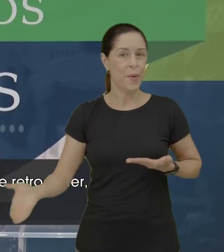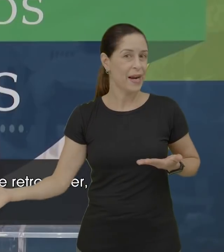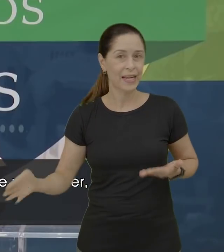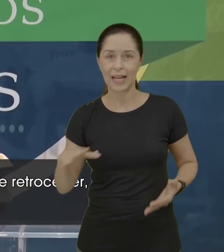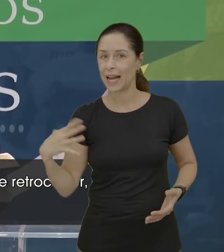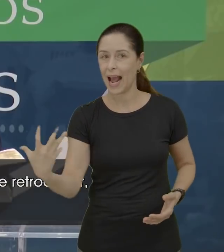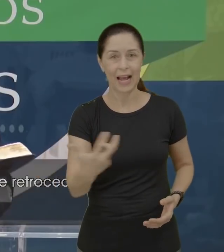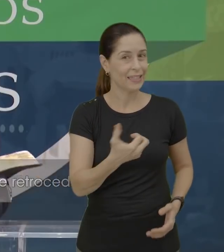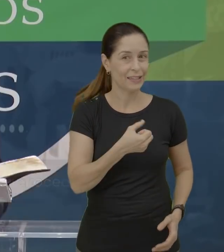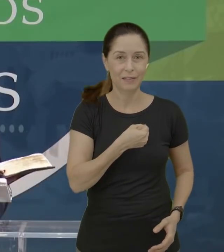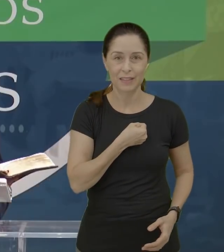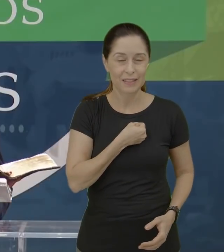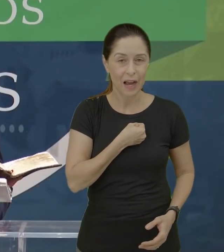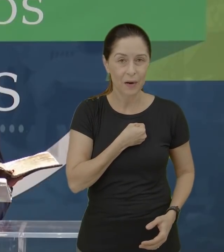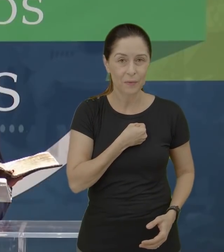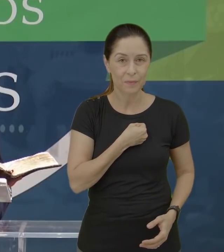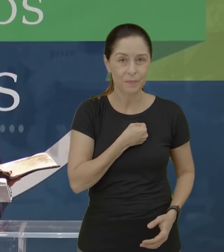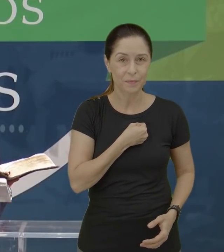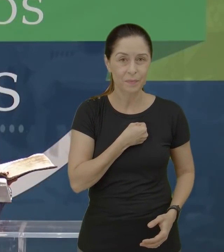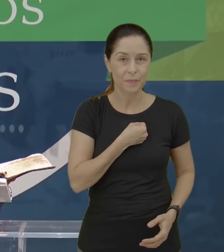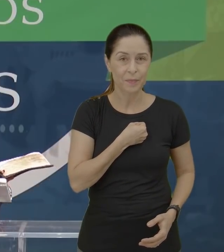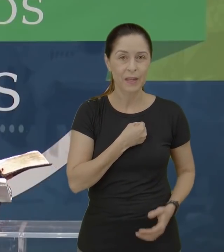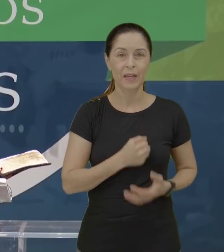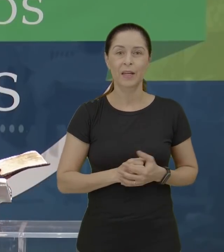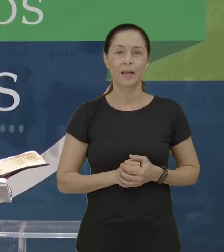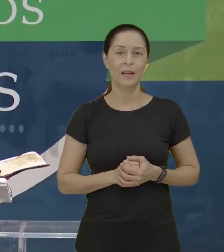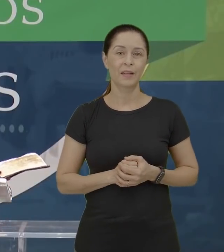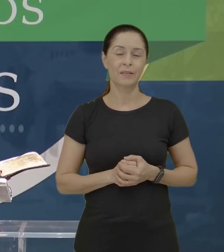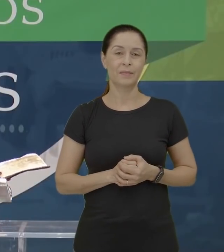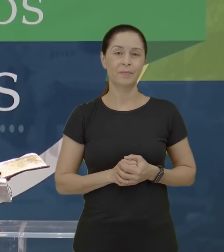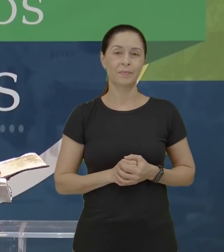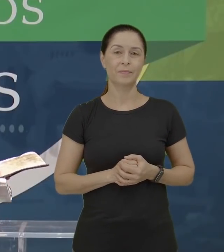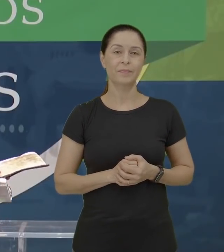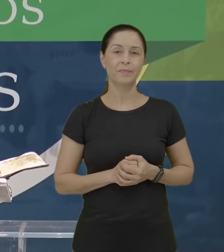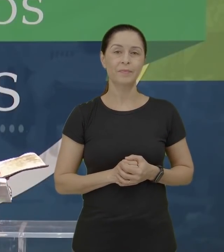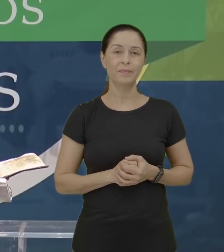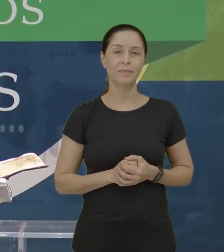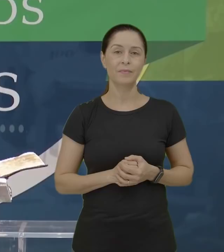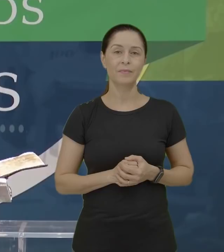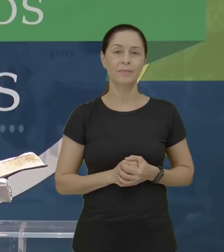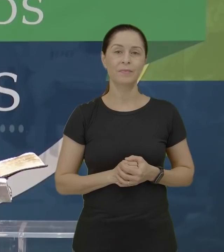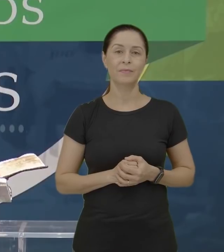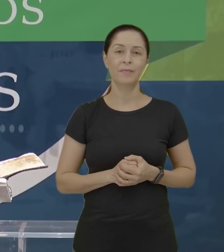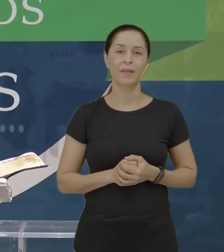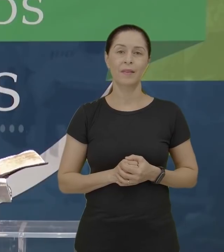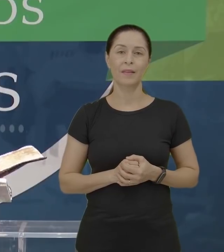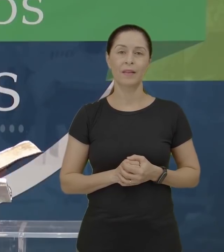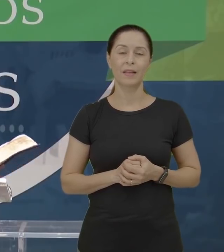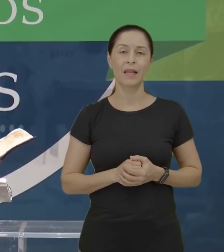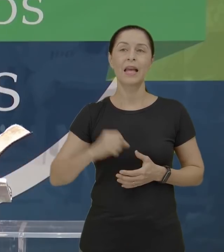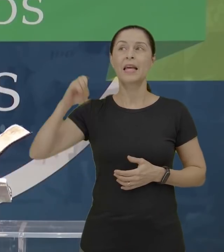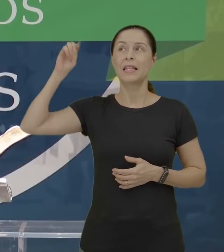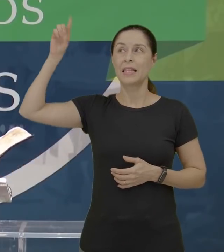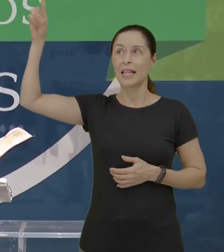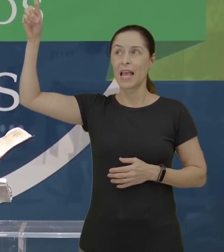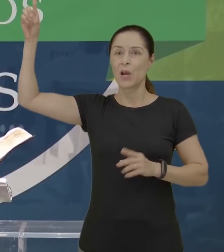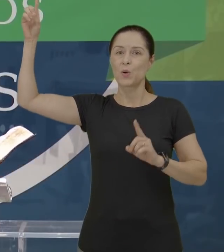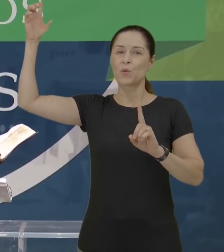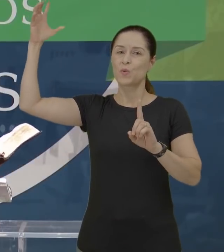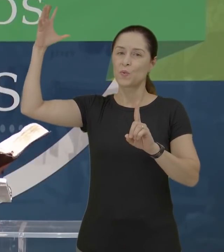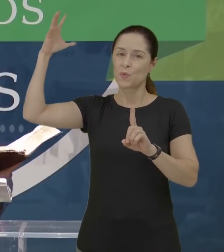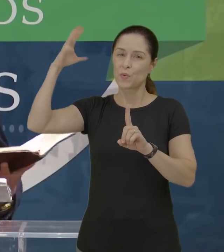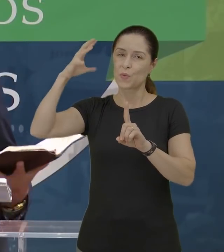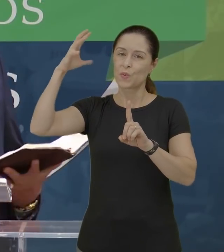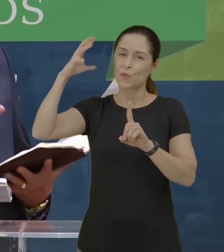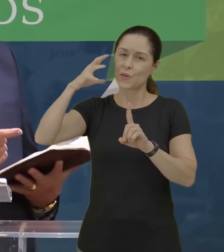De um crente, de um salvo, que vai retroceder, e a alma de Deus não se comprais nele?